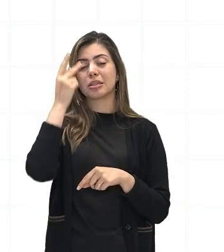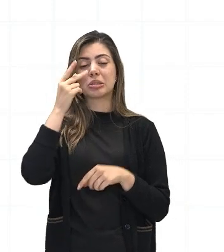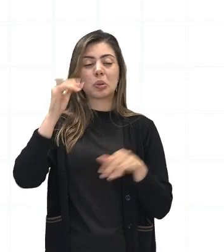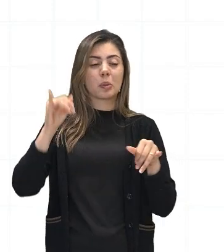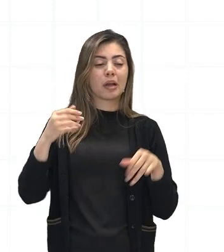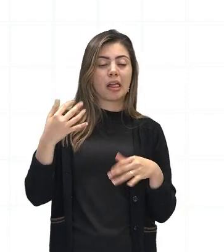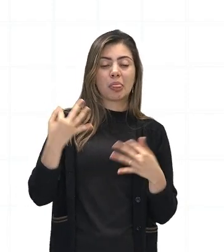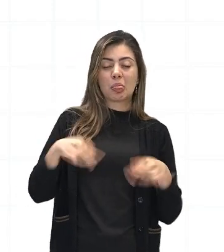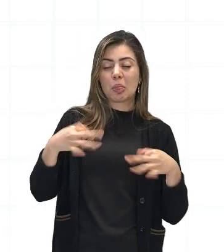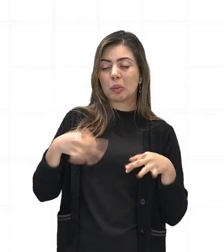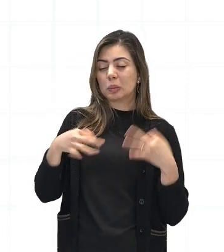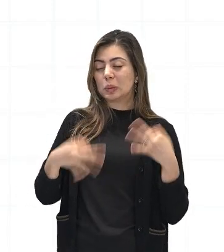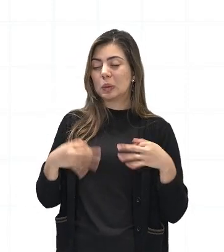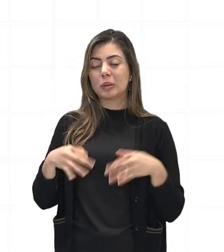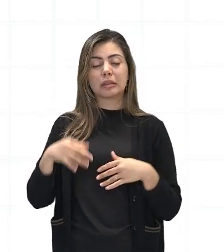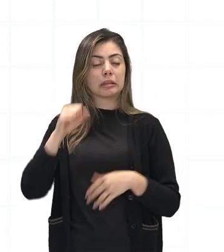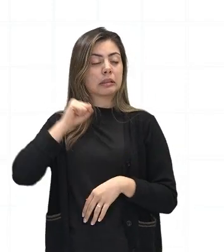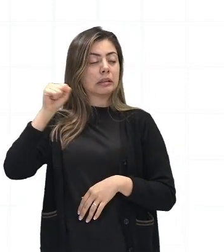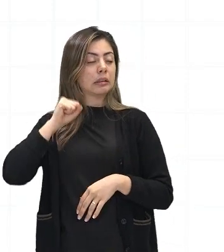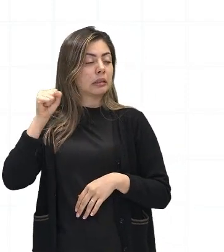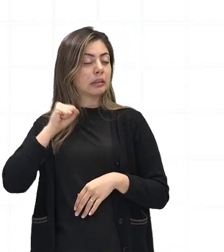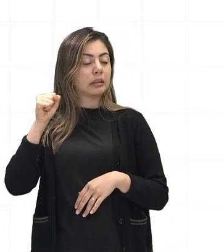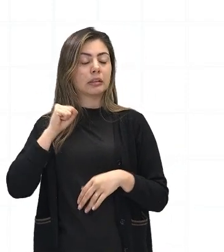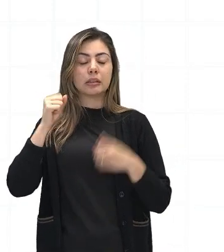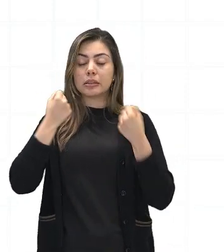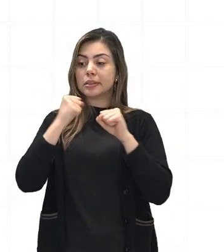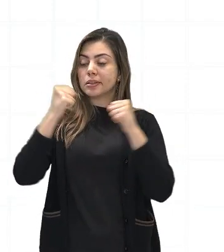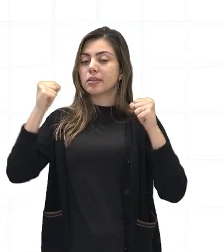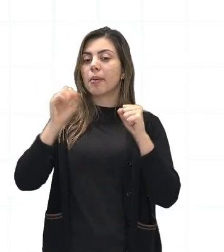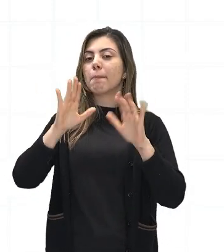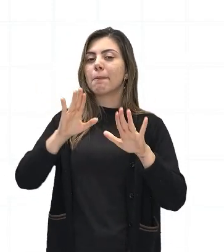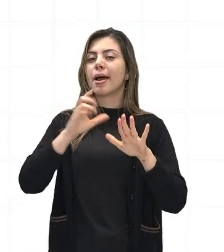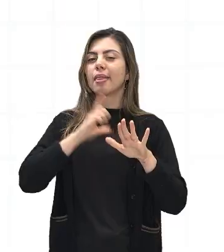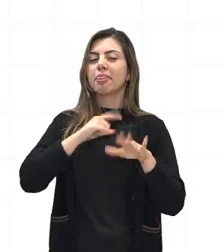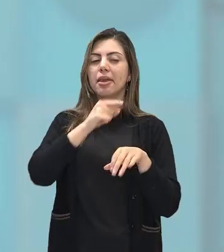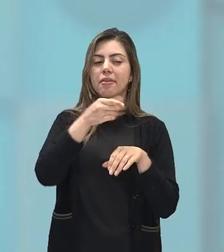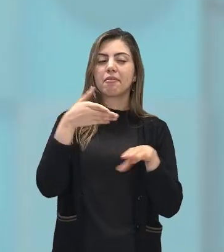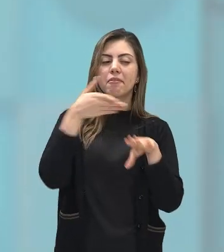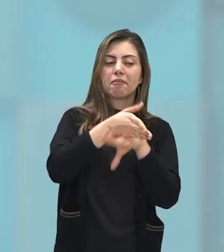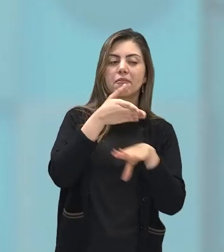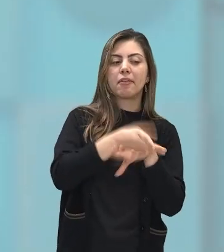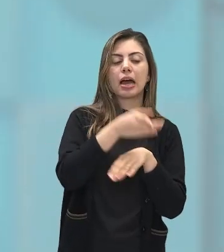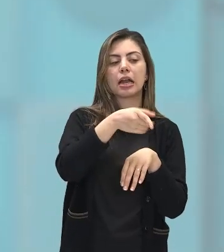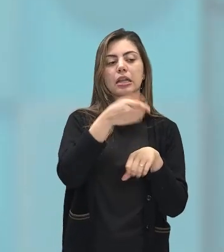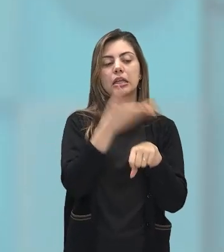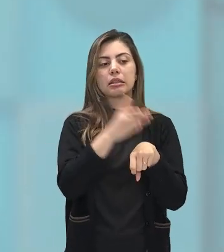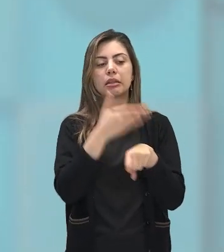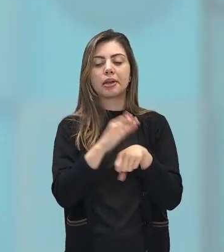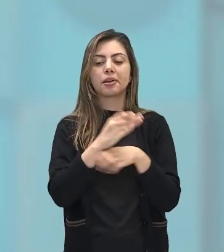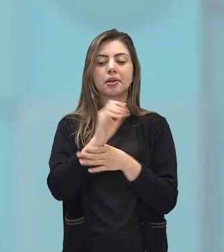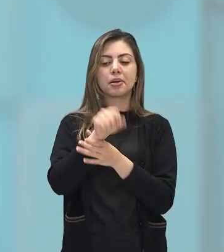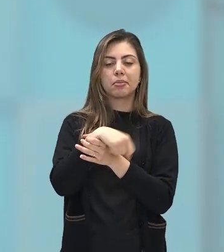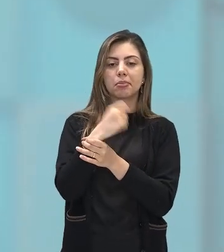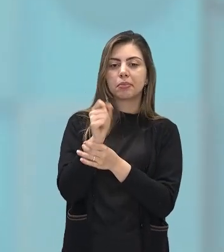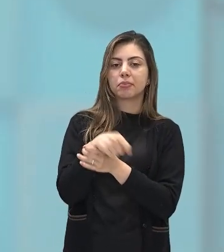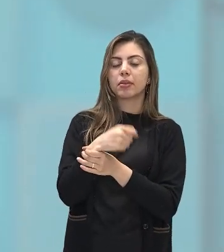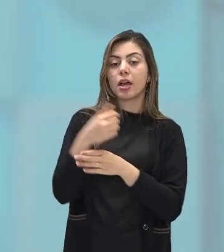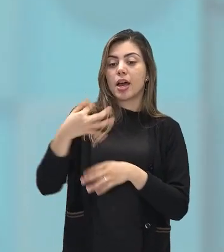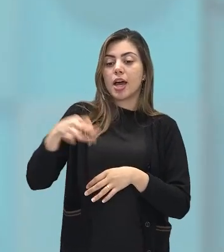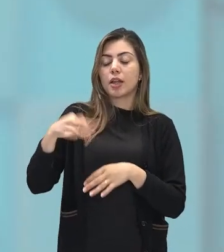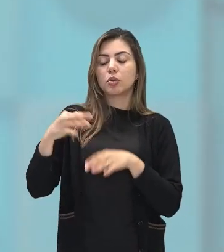fica estressada, e quando ela vai realizando essas sessões, né, essa dor